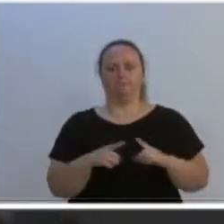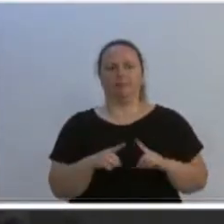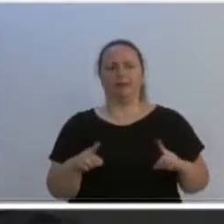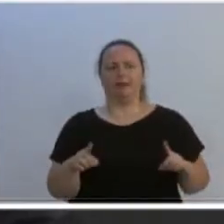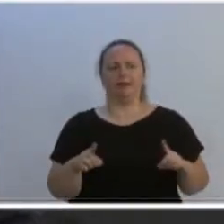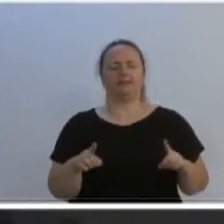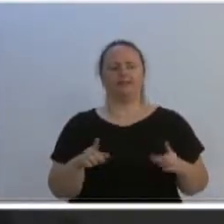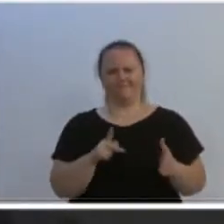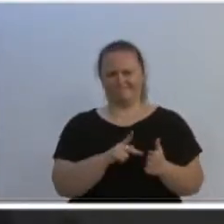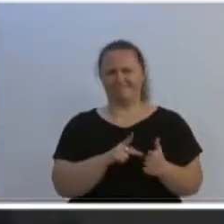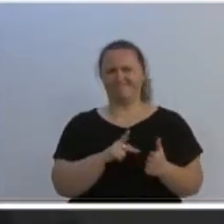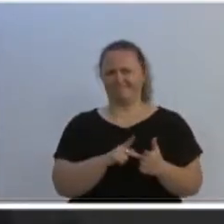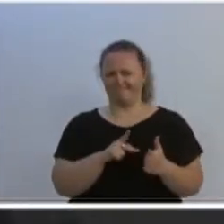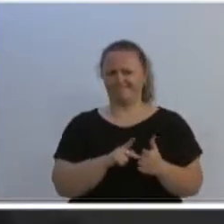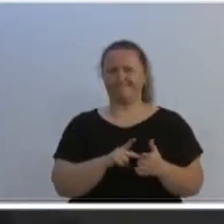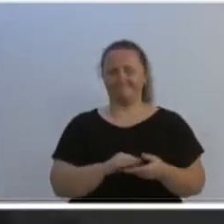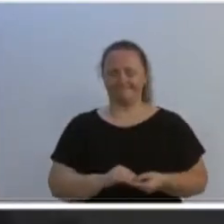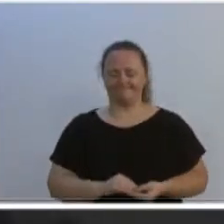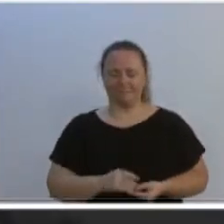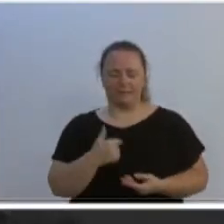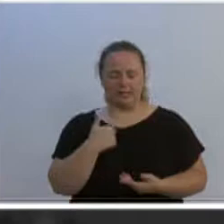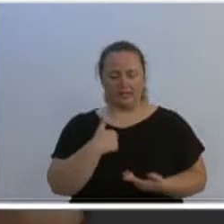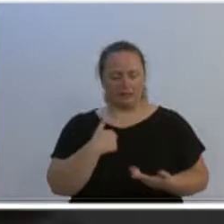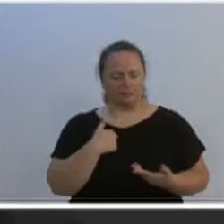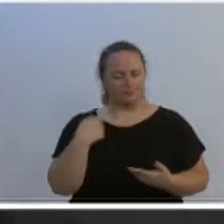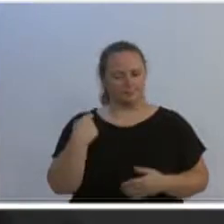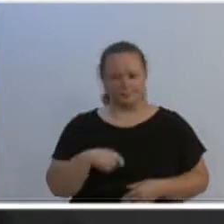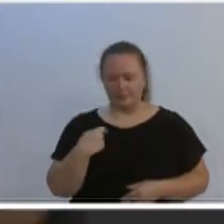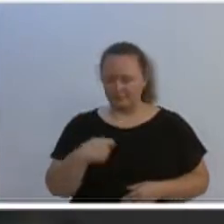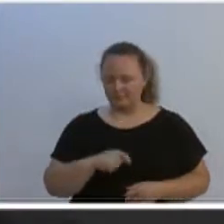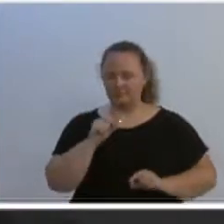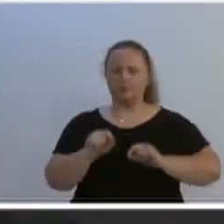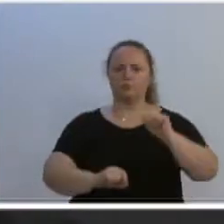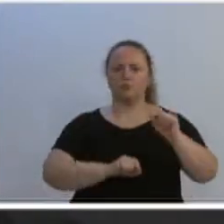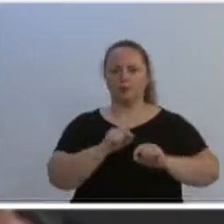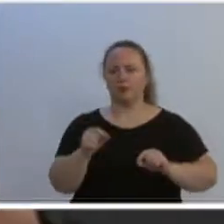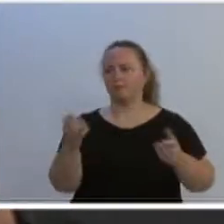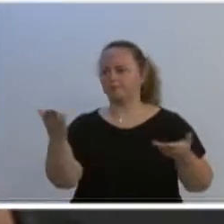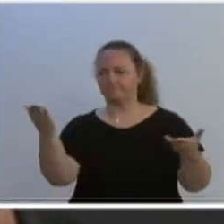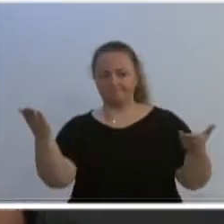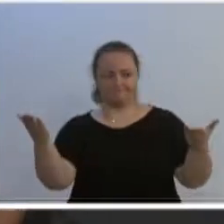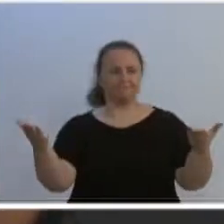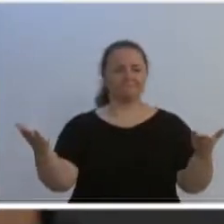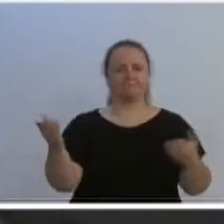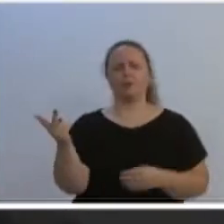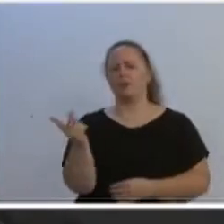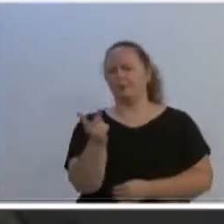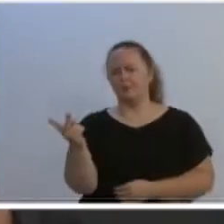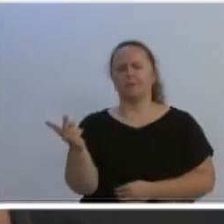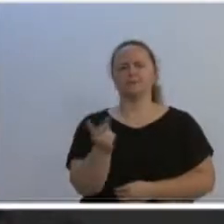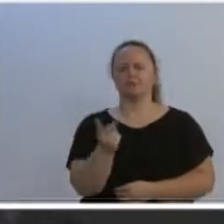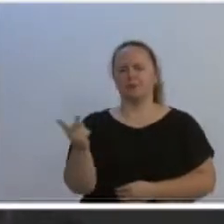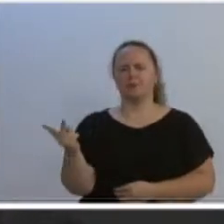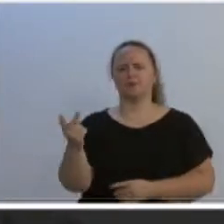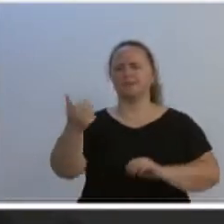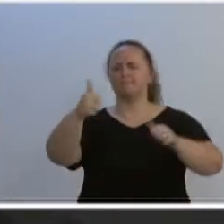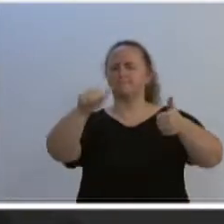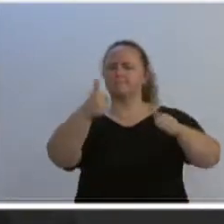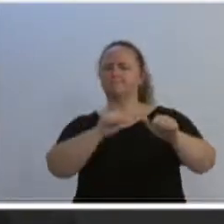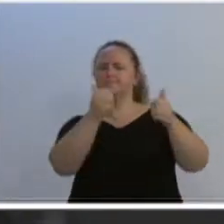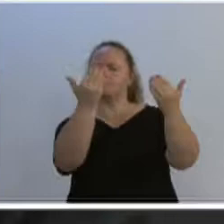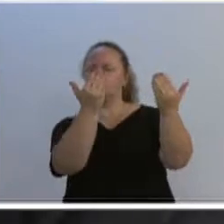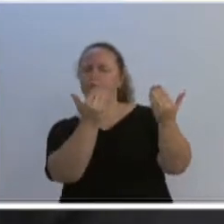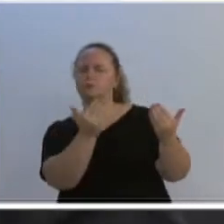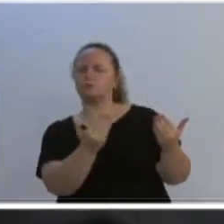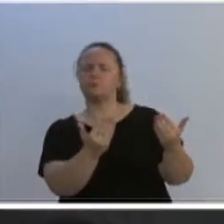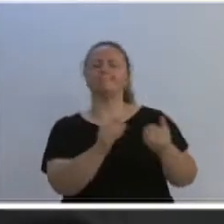aqui a fazer um discurso onde eu chamo e clamo vossas excelências para que analisem um fato.